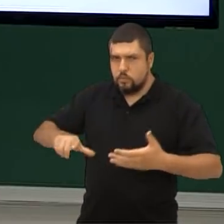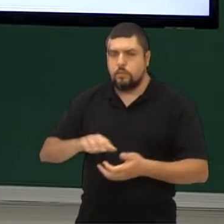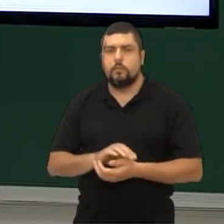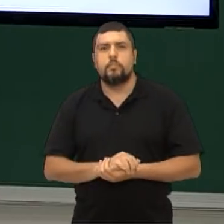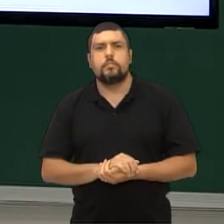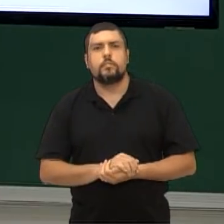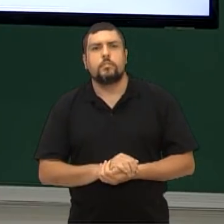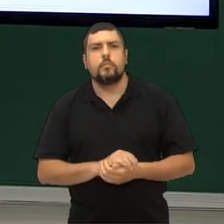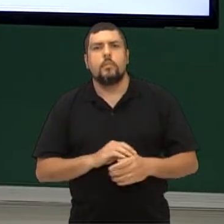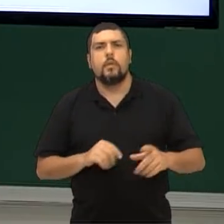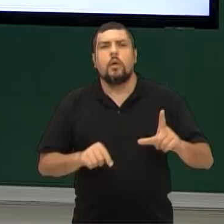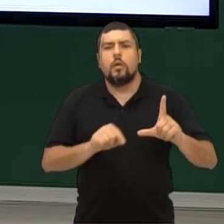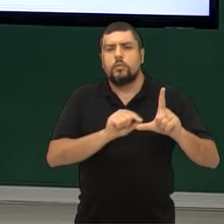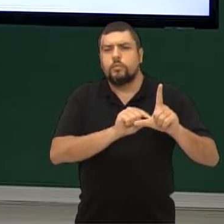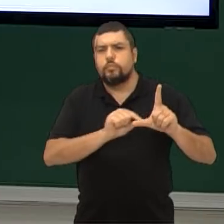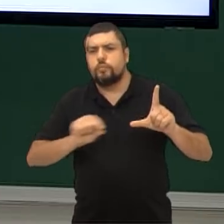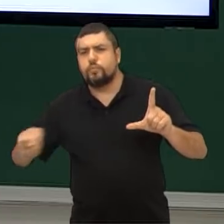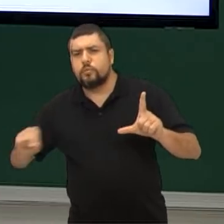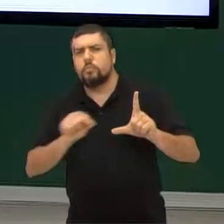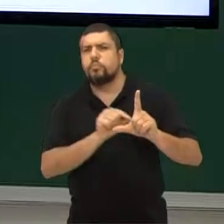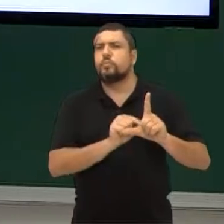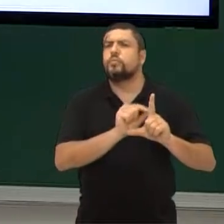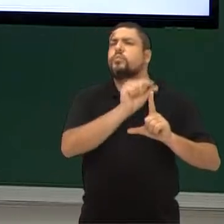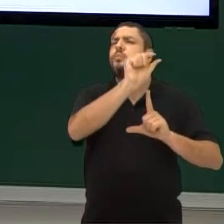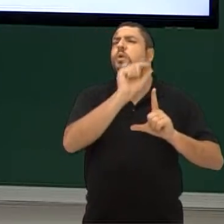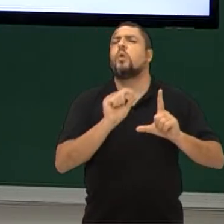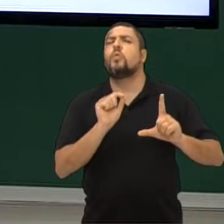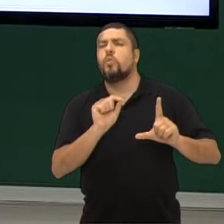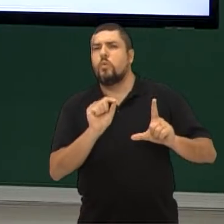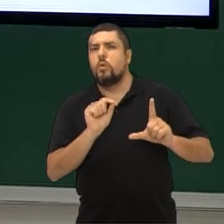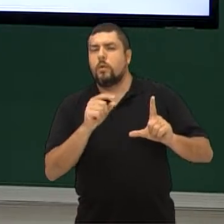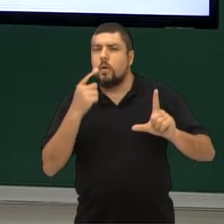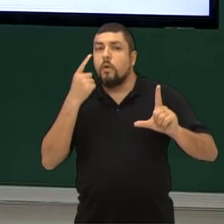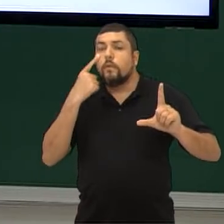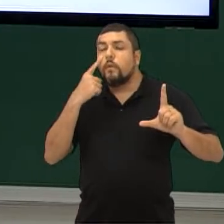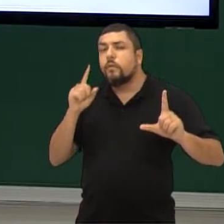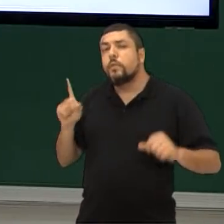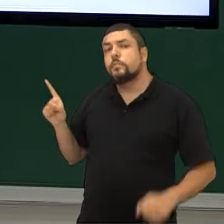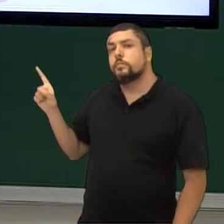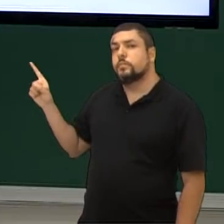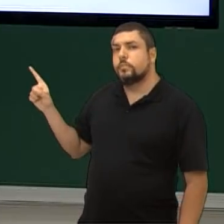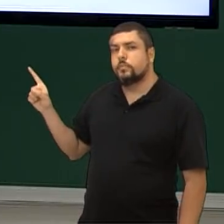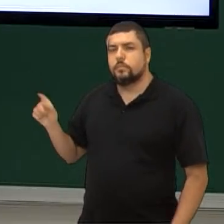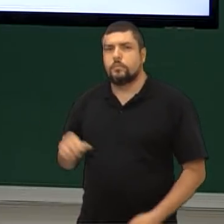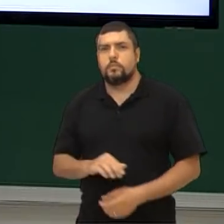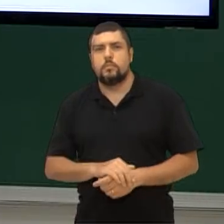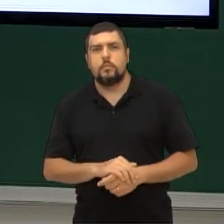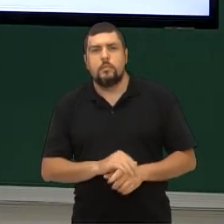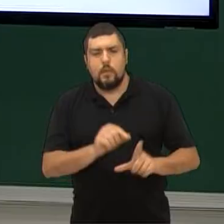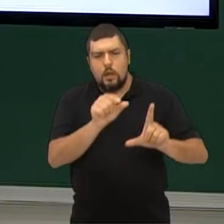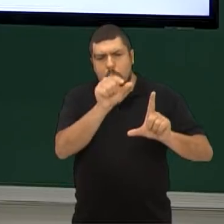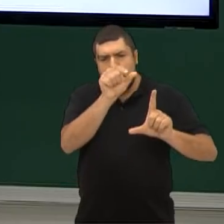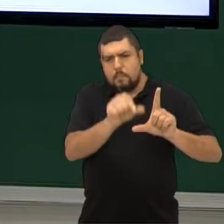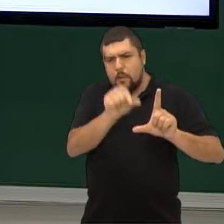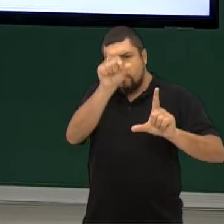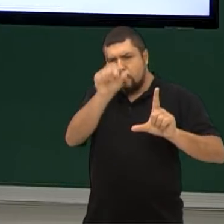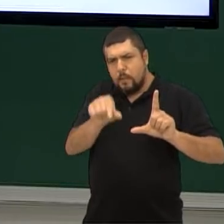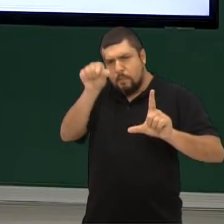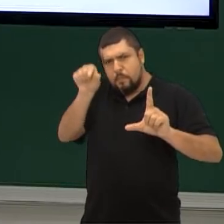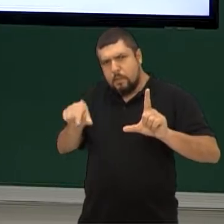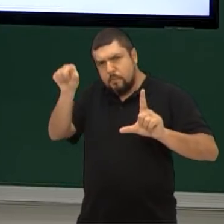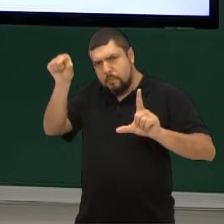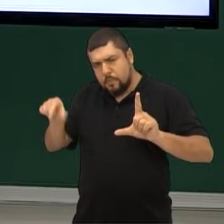que informa o eixo horizontal e o eixo vertical? Vamos dar uma analisada nos eixos. Vamos ver o gráfico de barras como um todo primeiro. Eu